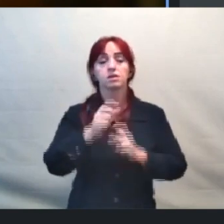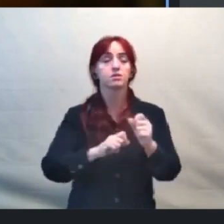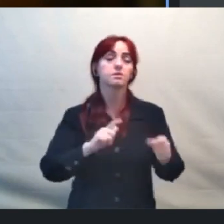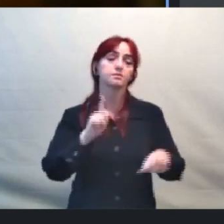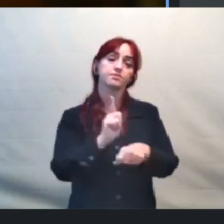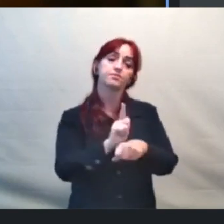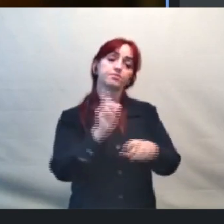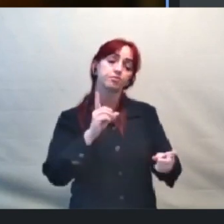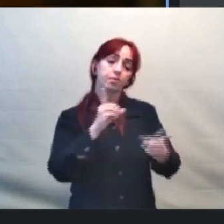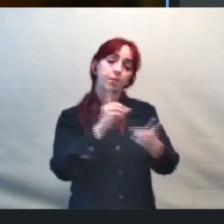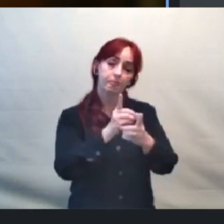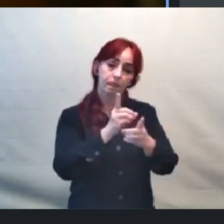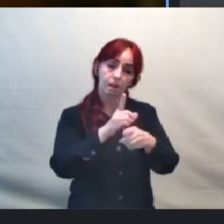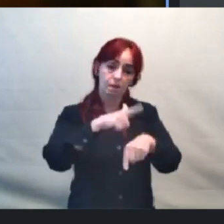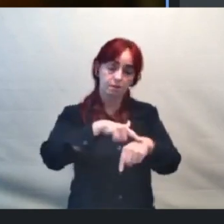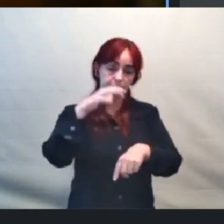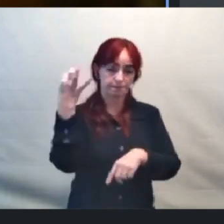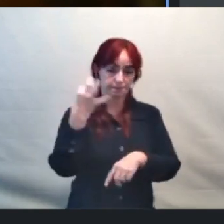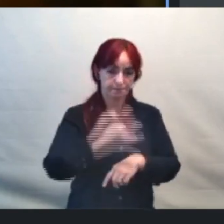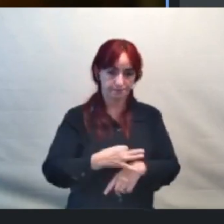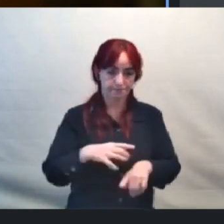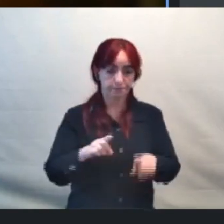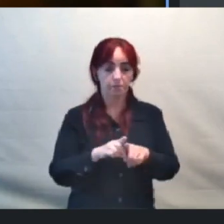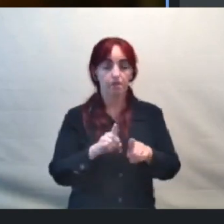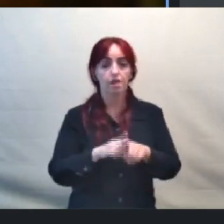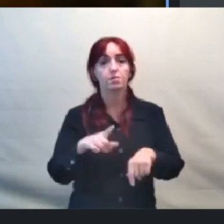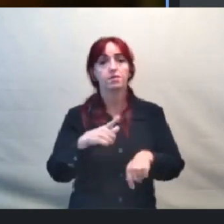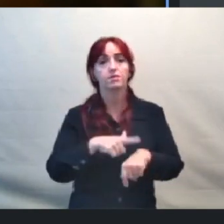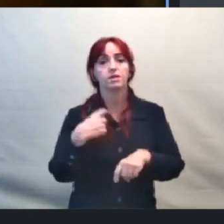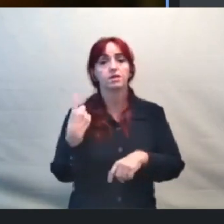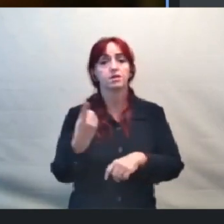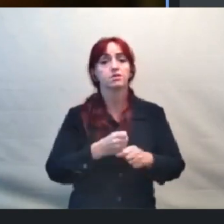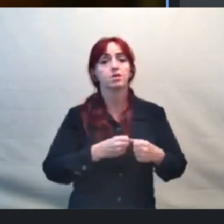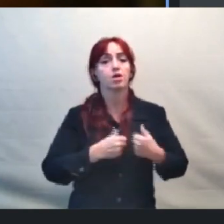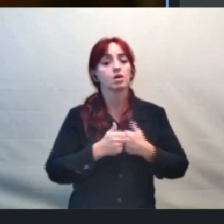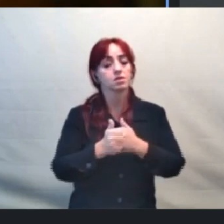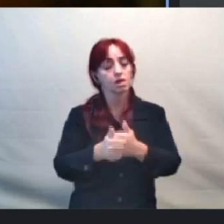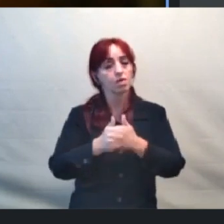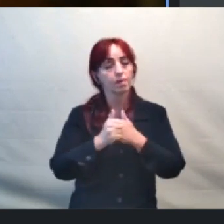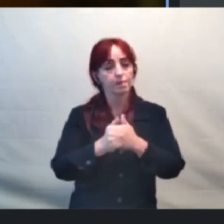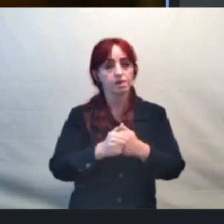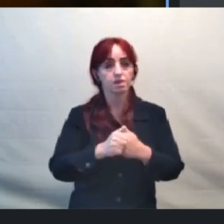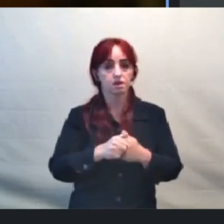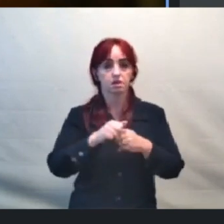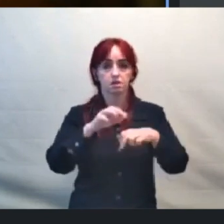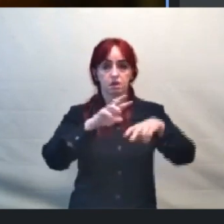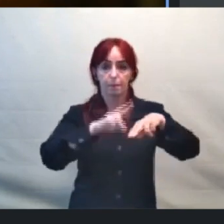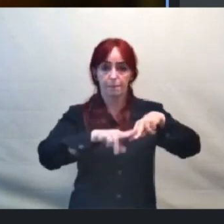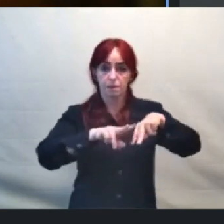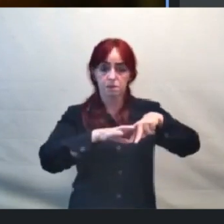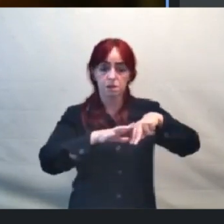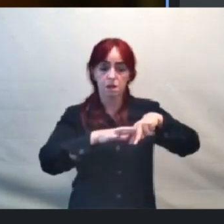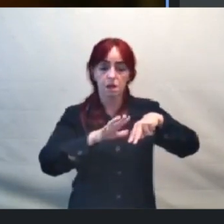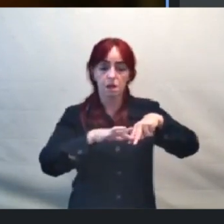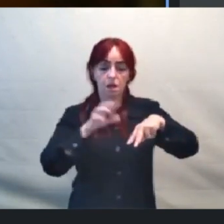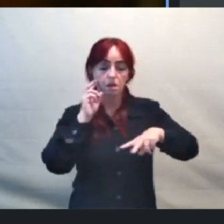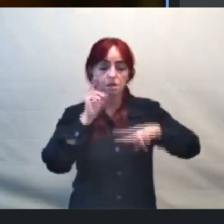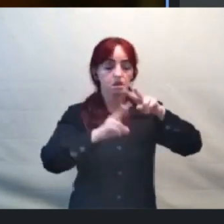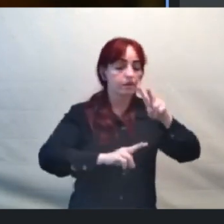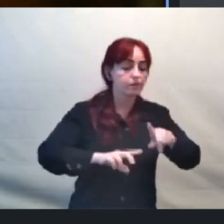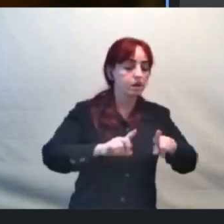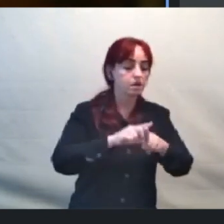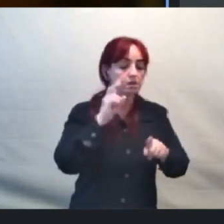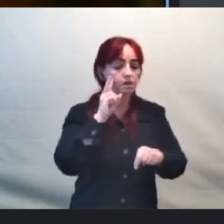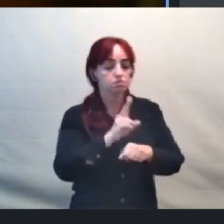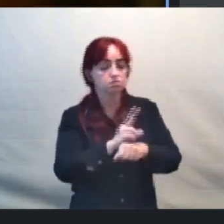a contento e que, efetivamente, a gente acompanhe esse paciente desde o início, o classifique e acompanhe de forma